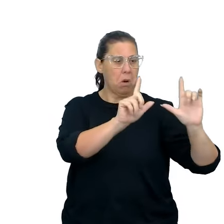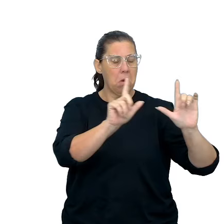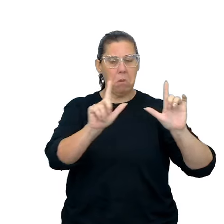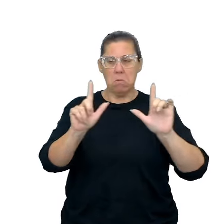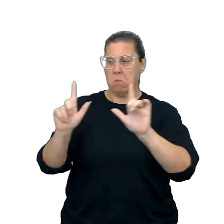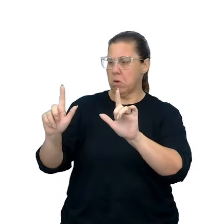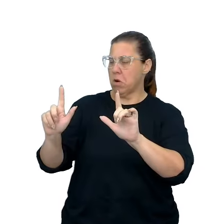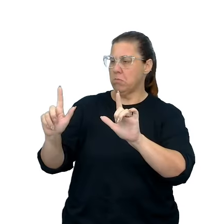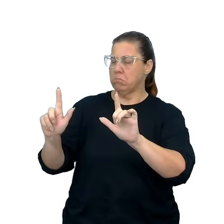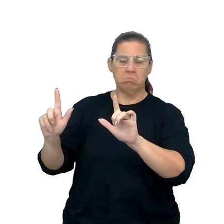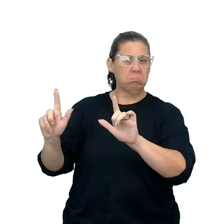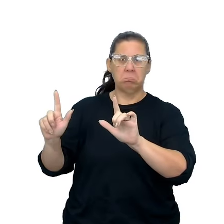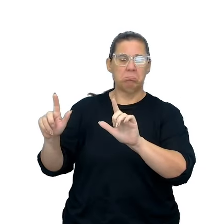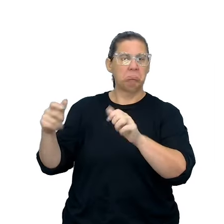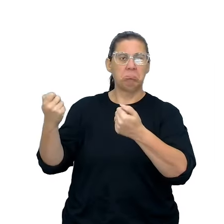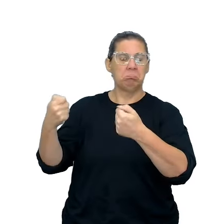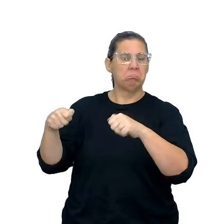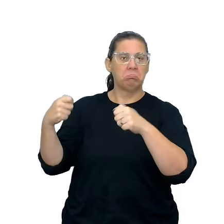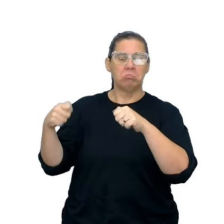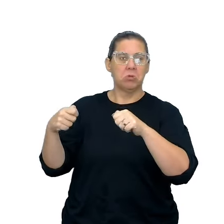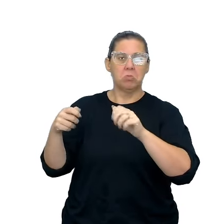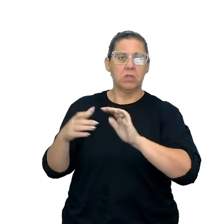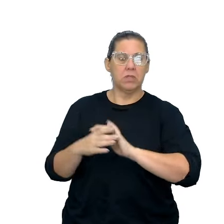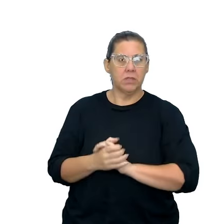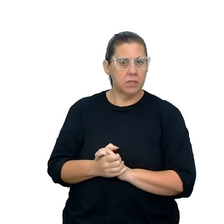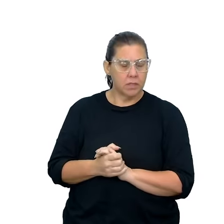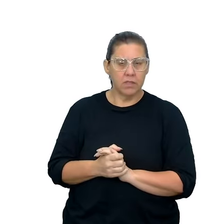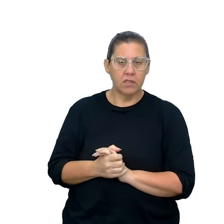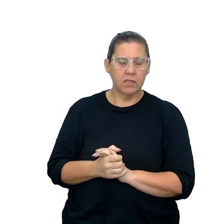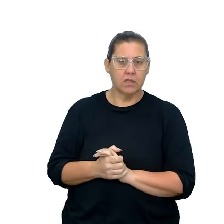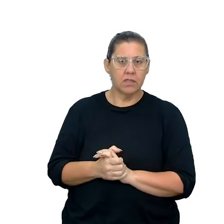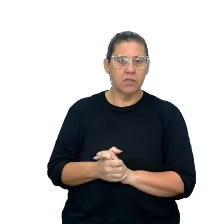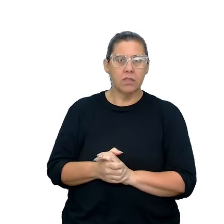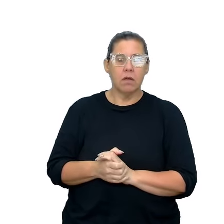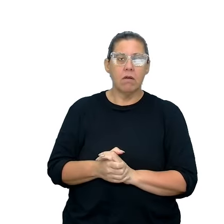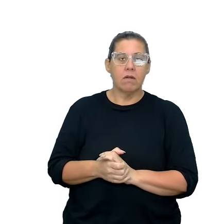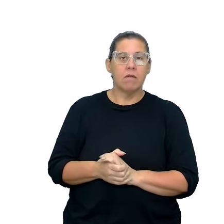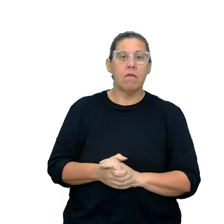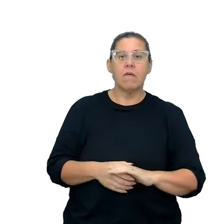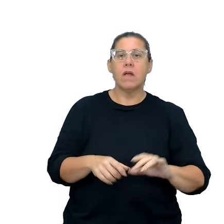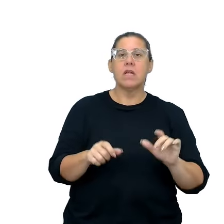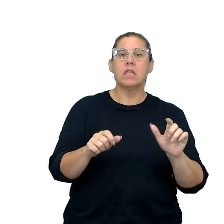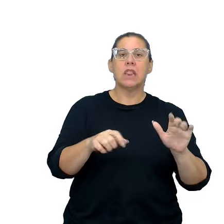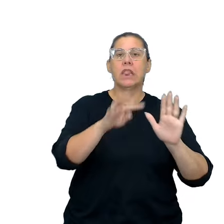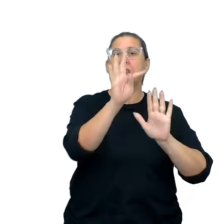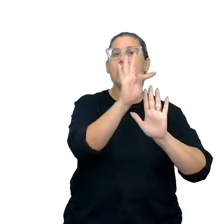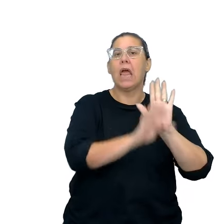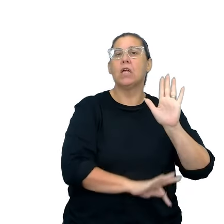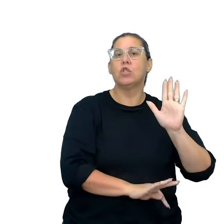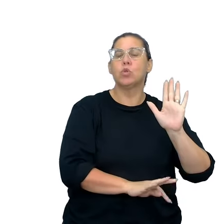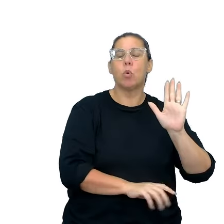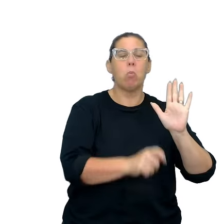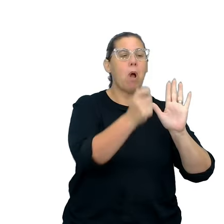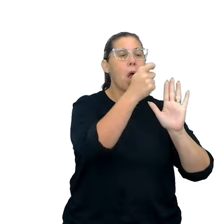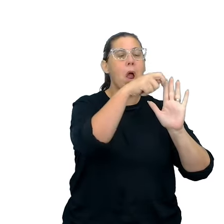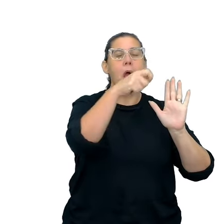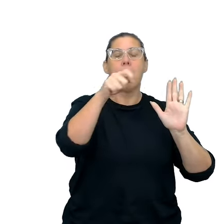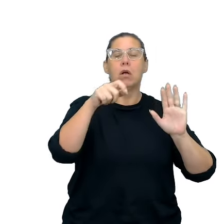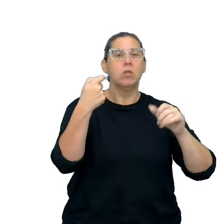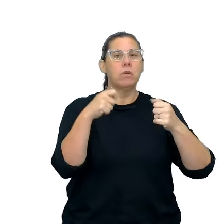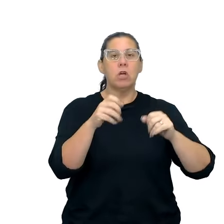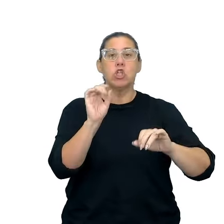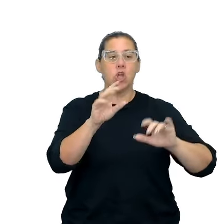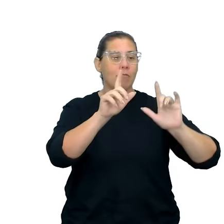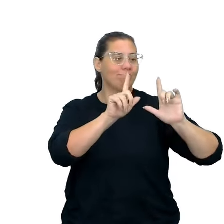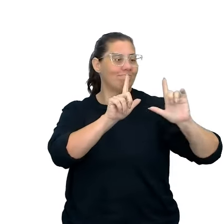é preciso muitas vezes da questão da linguagem escrita, né? Porque só a imagem já